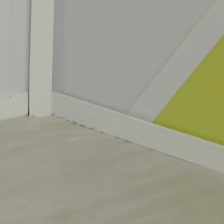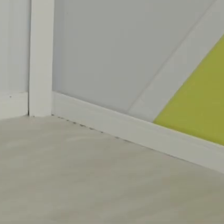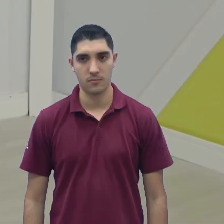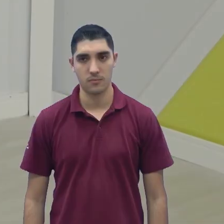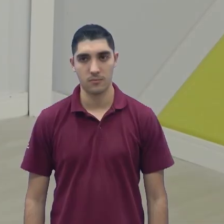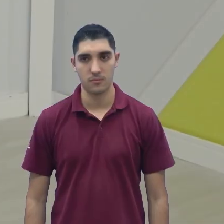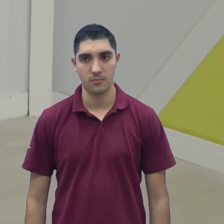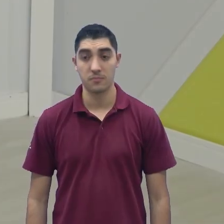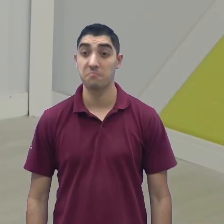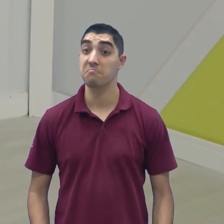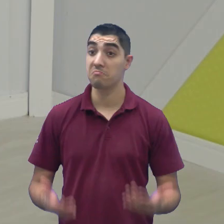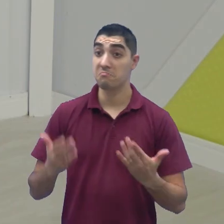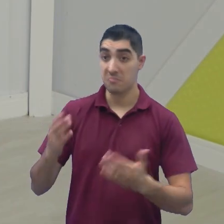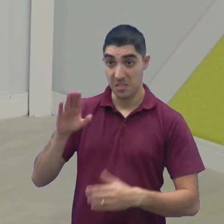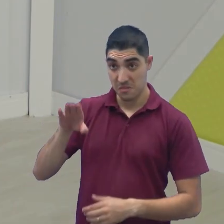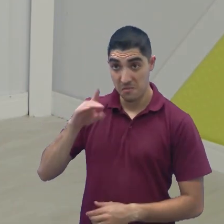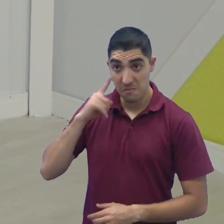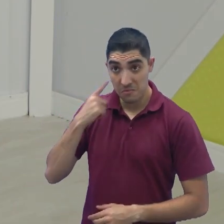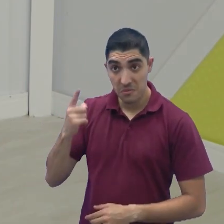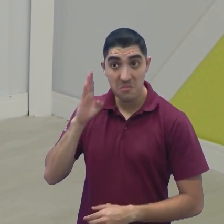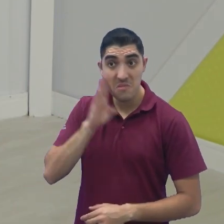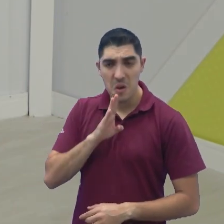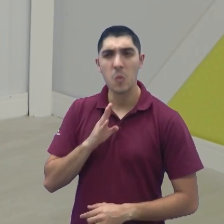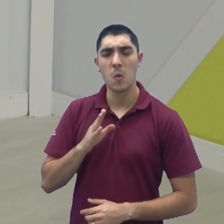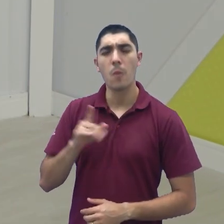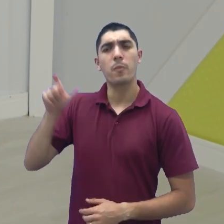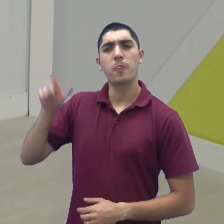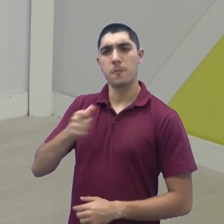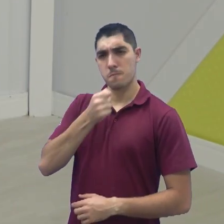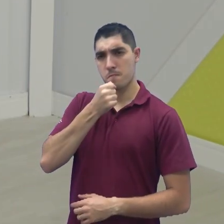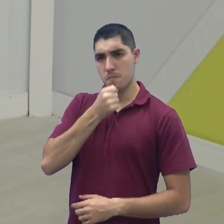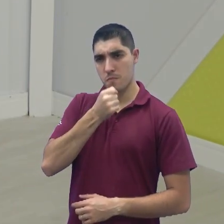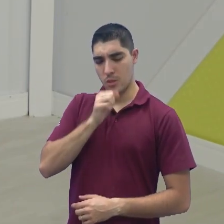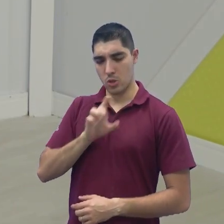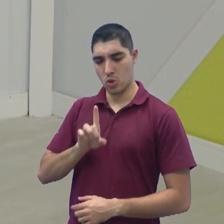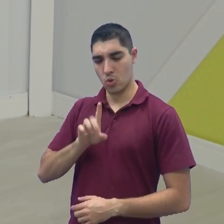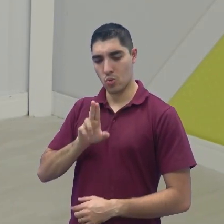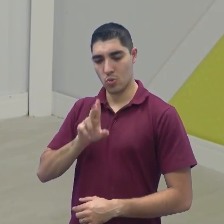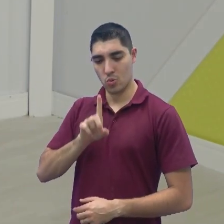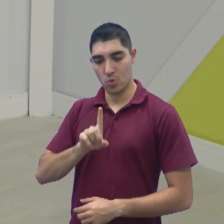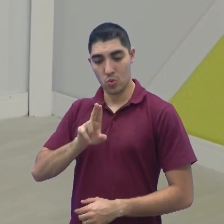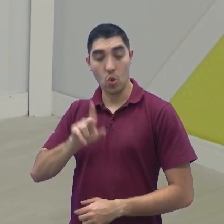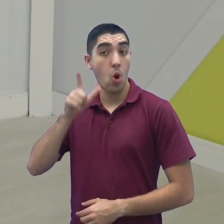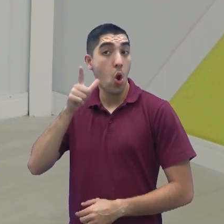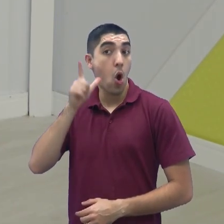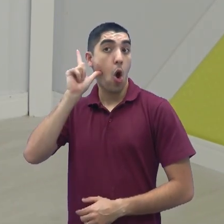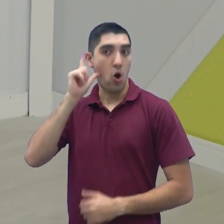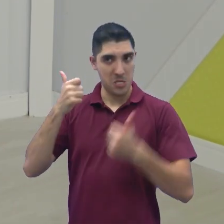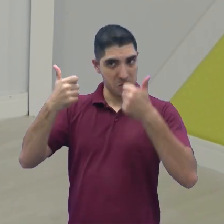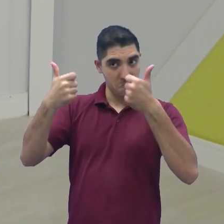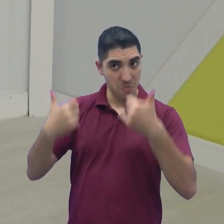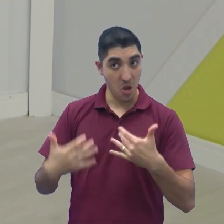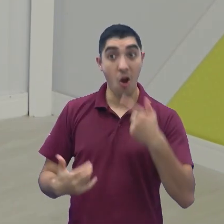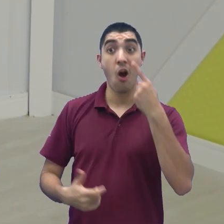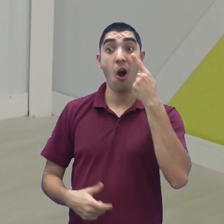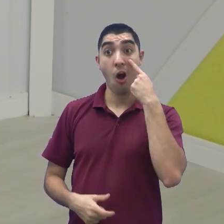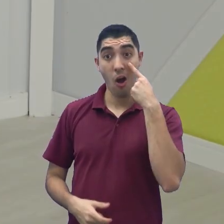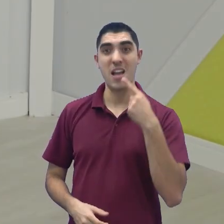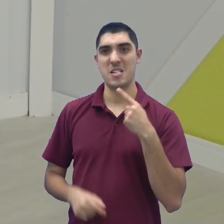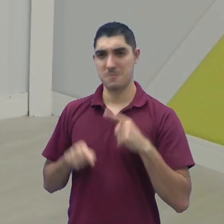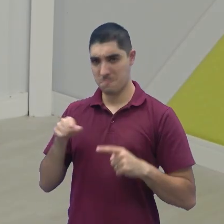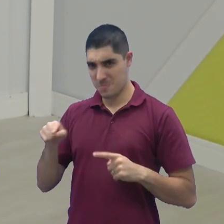Pois é, Paulito, o nosso repórter, o Dudu Campos, o nosso Aladim, ele falou ontem na redação, aguarde que o vôlei São José